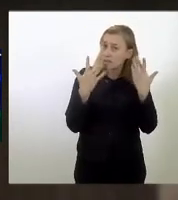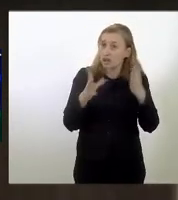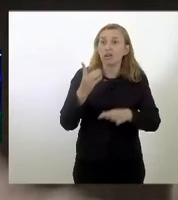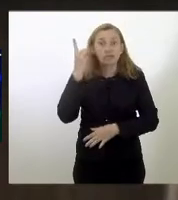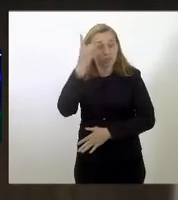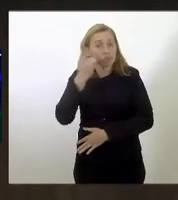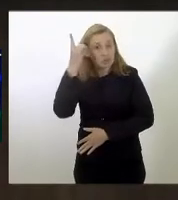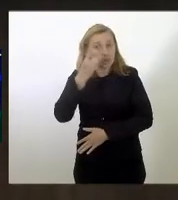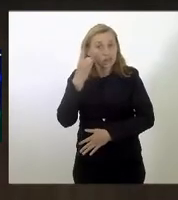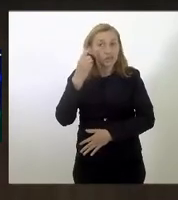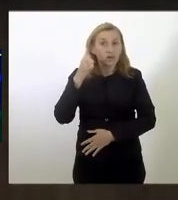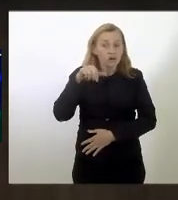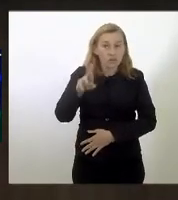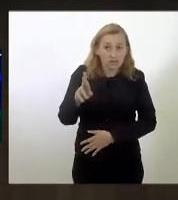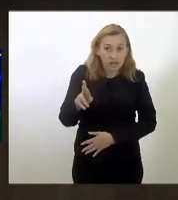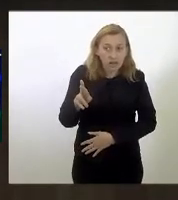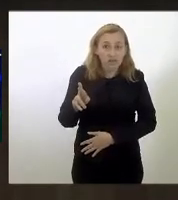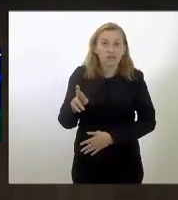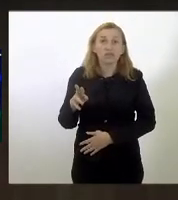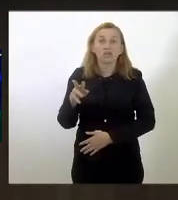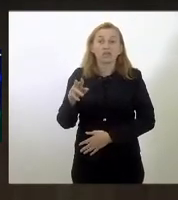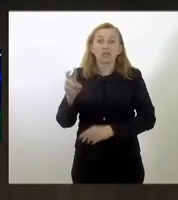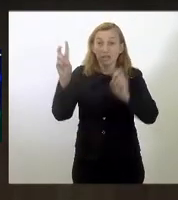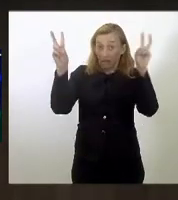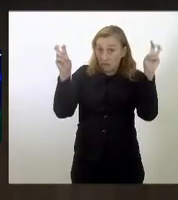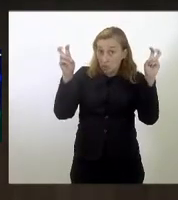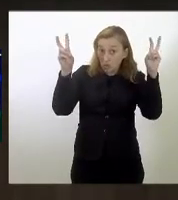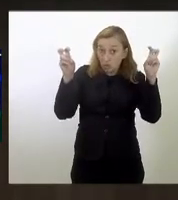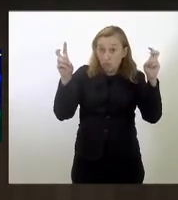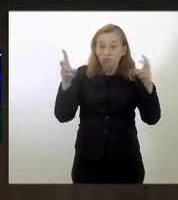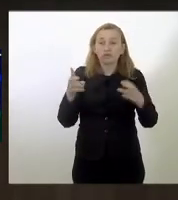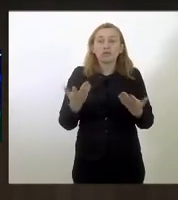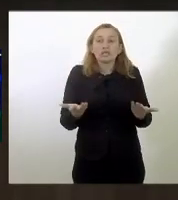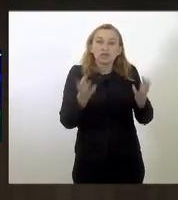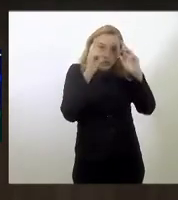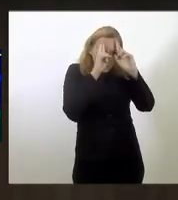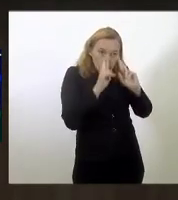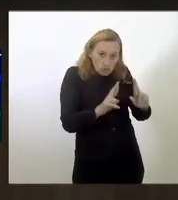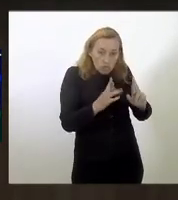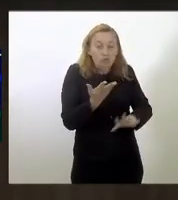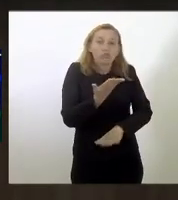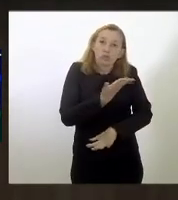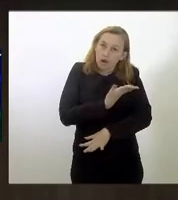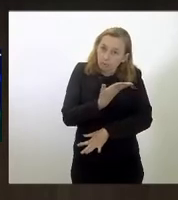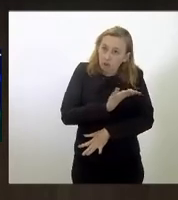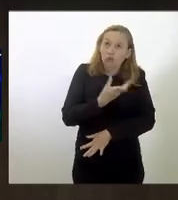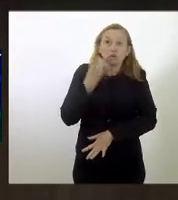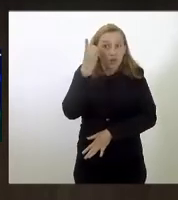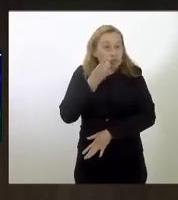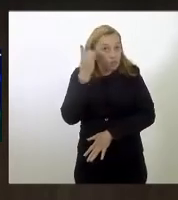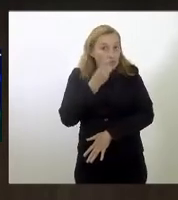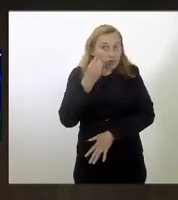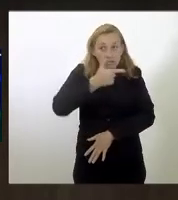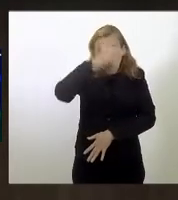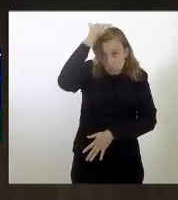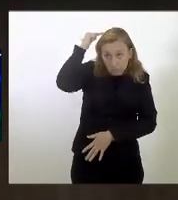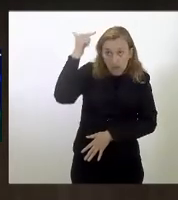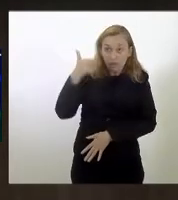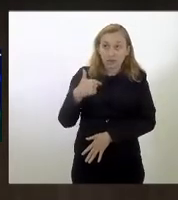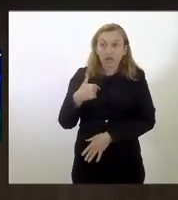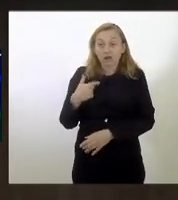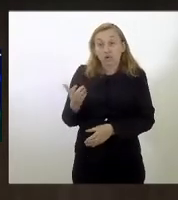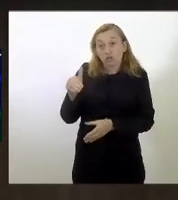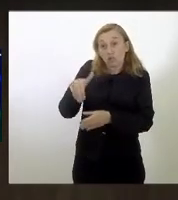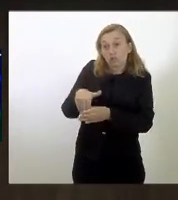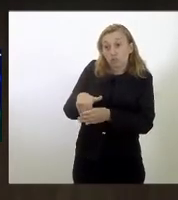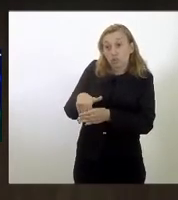deputado Rosenberg Reis, que traz esse assunto, e com todo respeito ao meu amigo e deputado Luiz Paulo, vou divergir